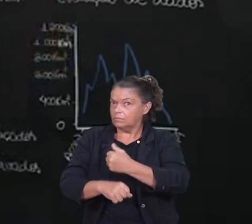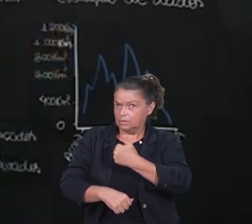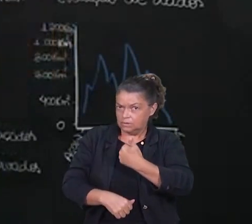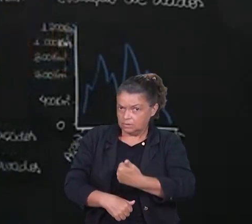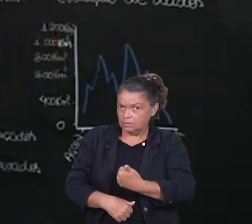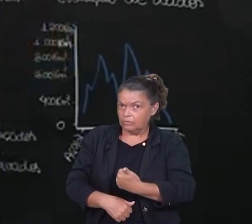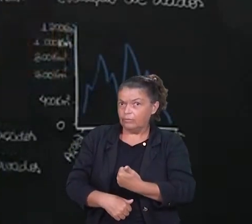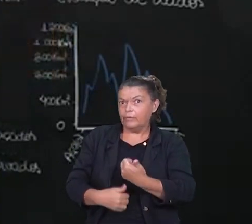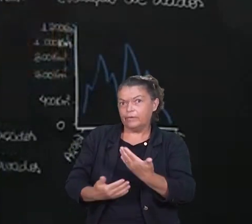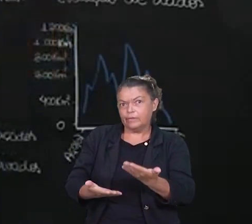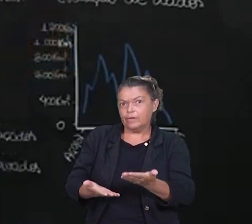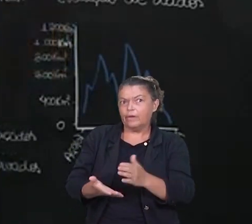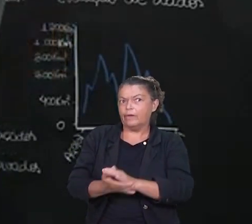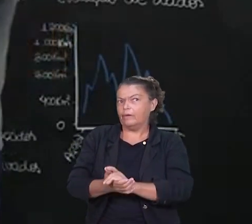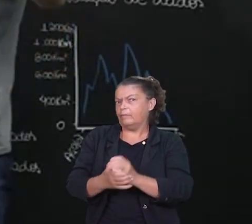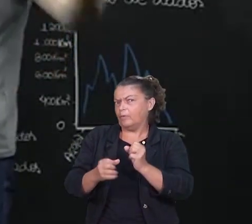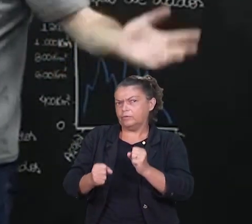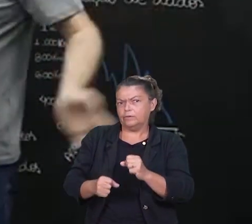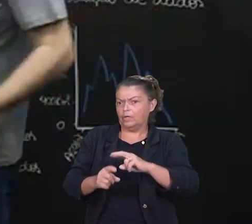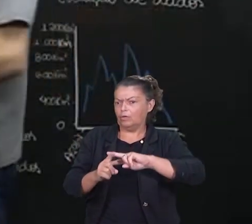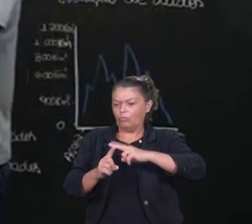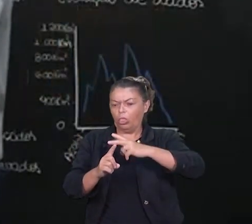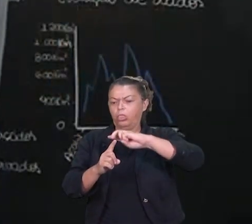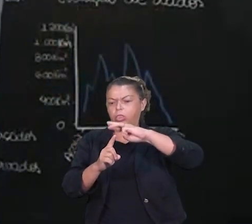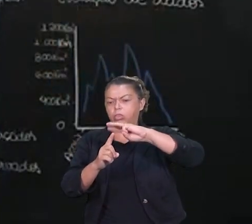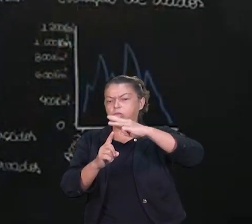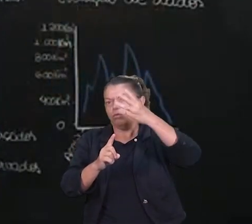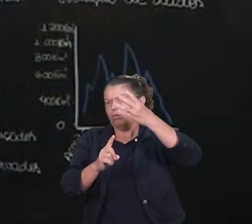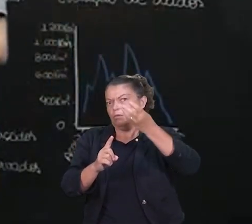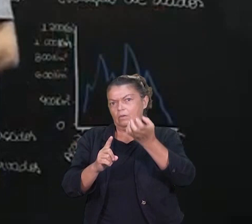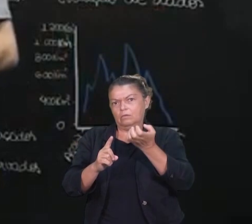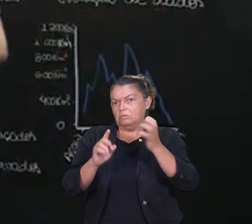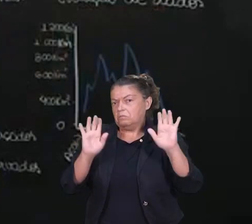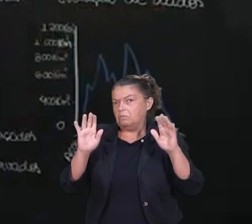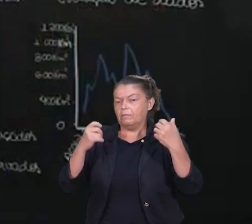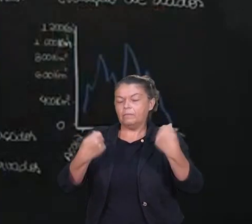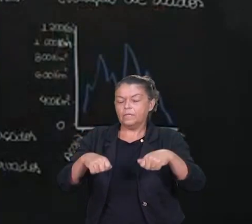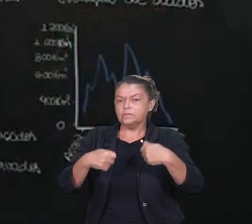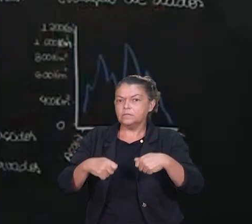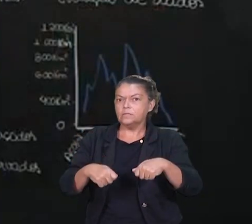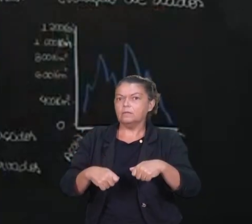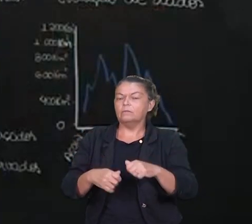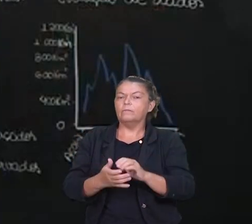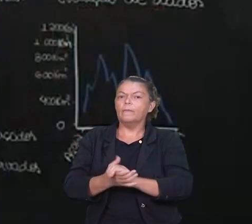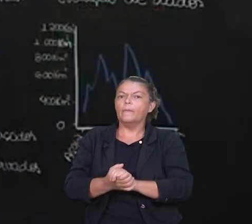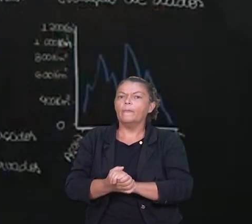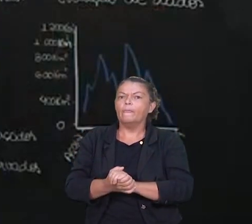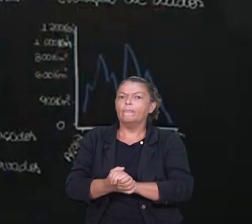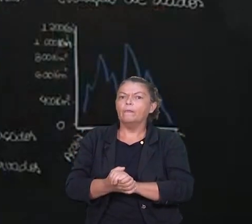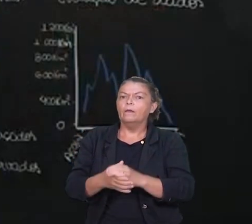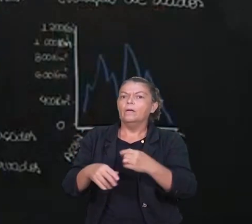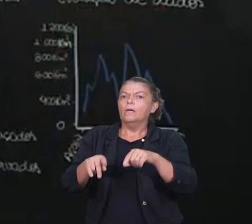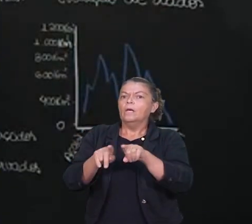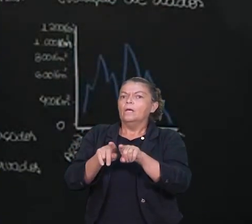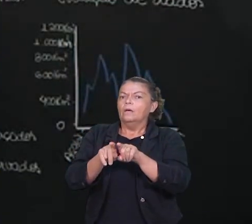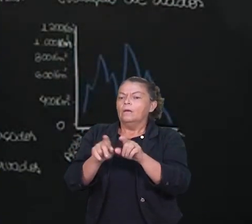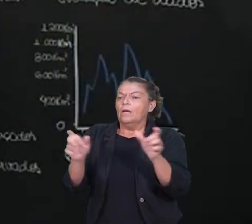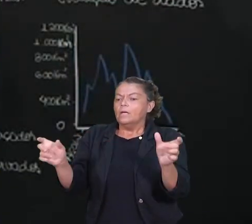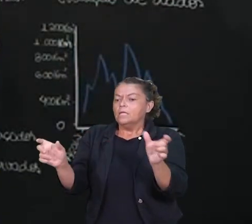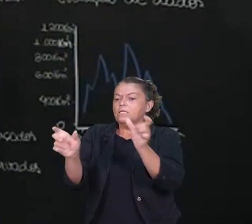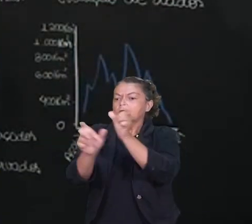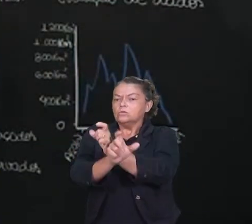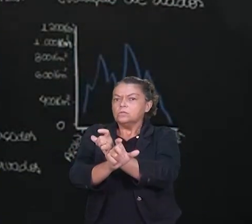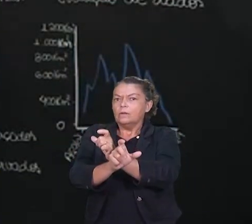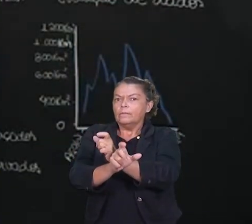entradas duplas, e aí pode ter tripla, quádrupla ou quantas for o caso. Vai me permitir fazer cruzamento dessas informações